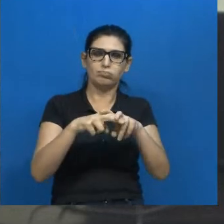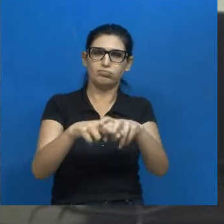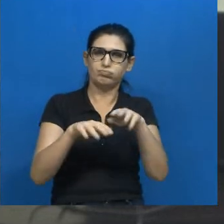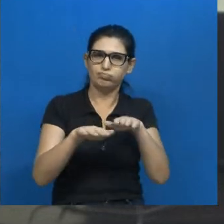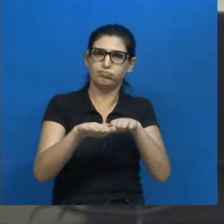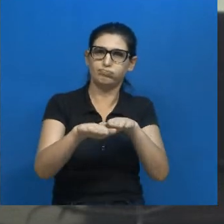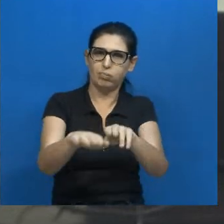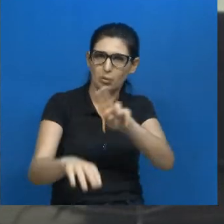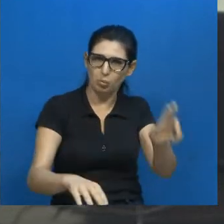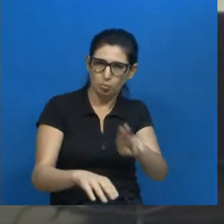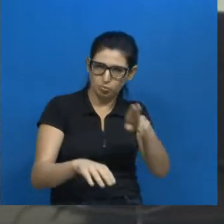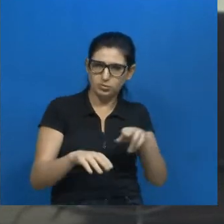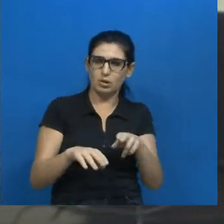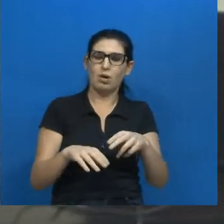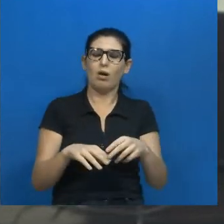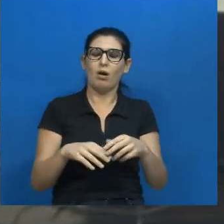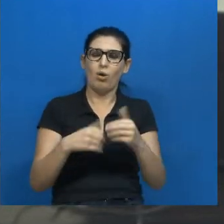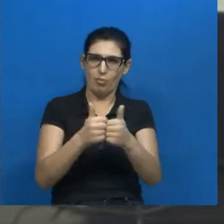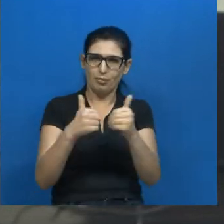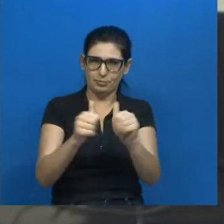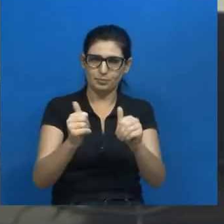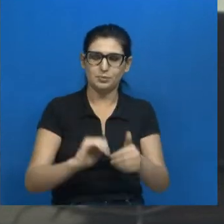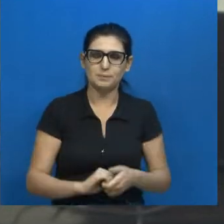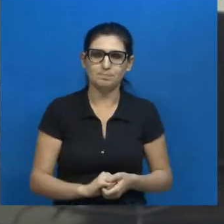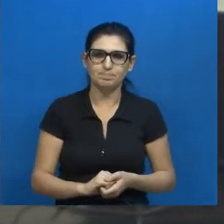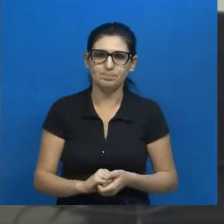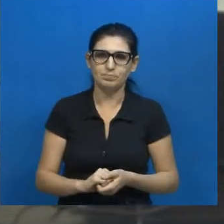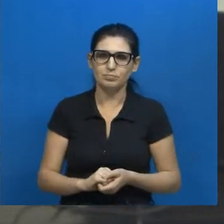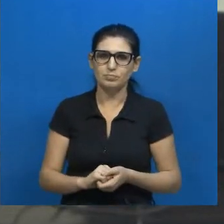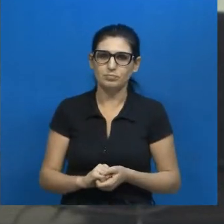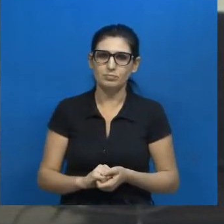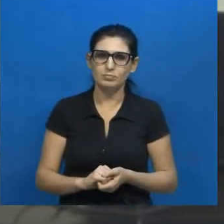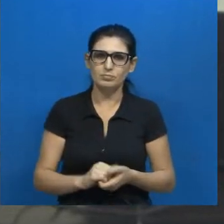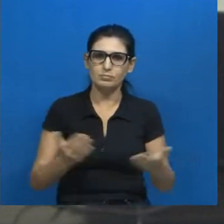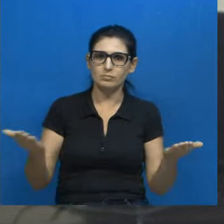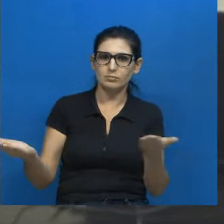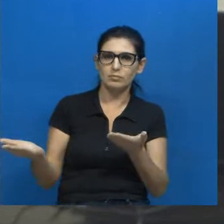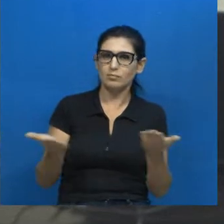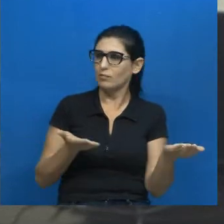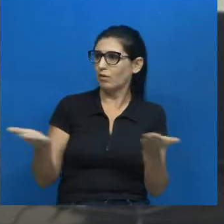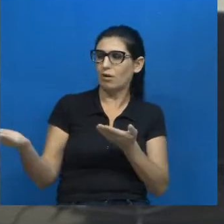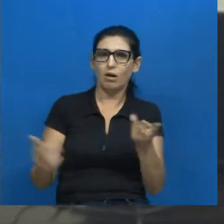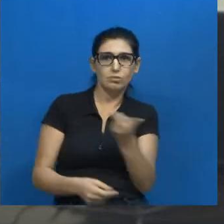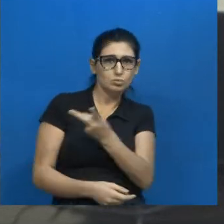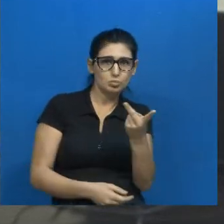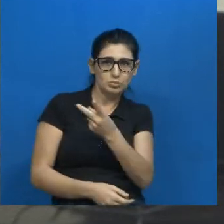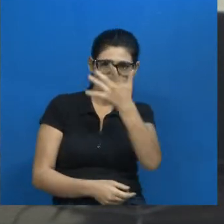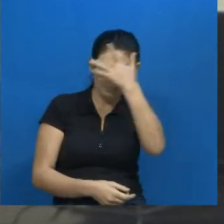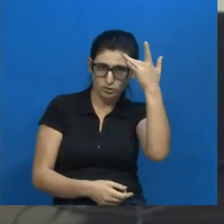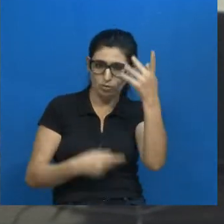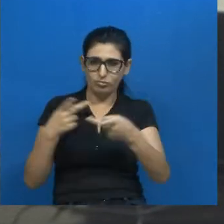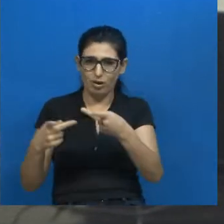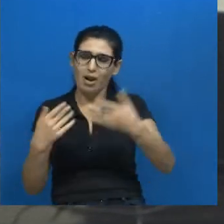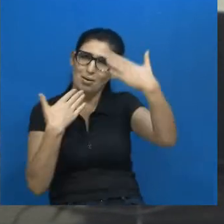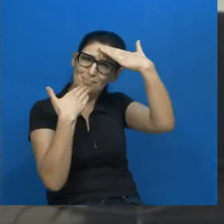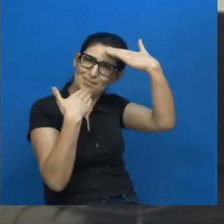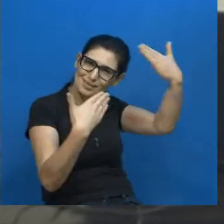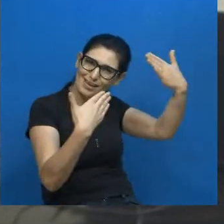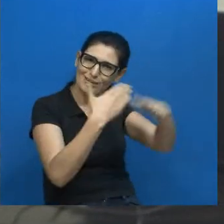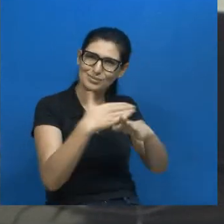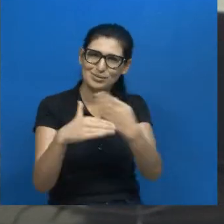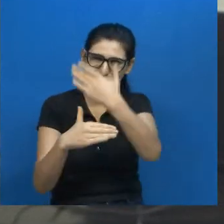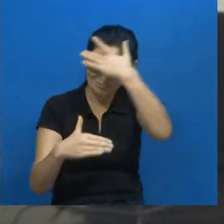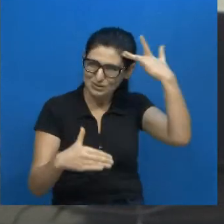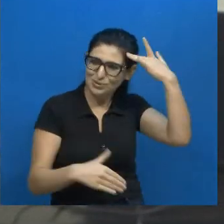Lucimar ou para o Rafael Júlio aí, e para poder dar continuidade na nossa audiência pública. Obrigado a todos por me